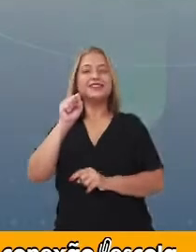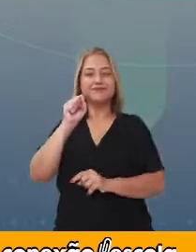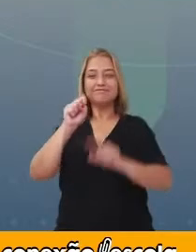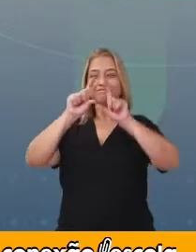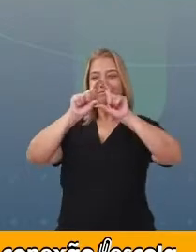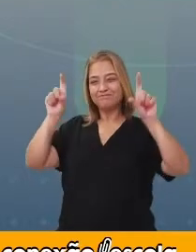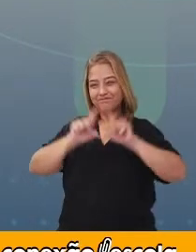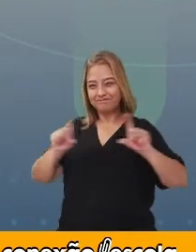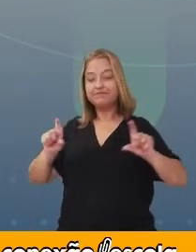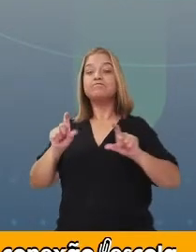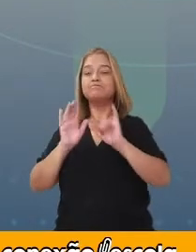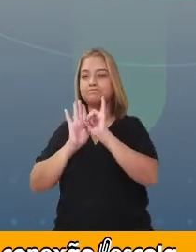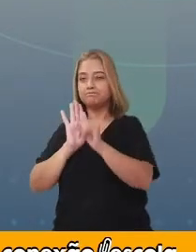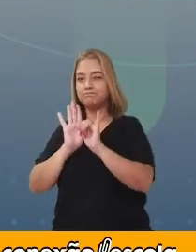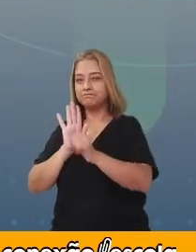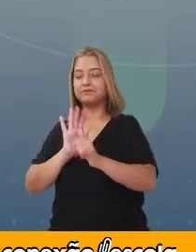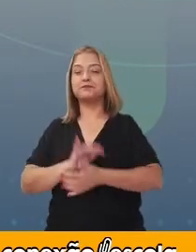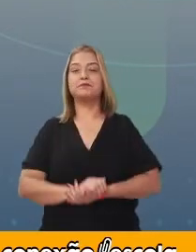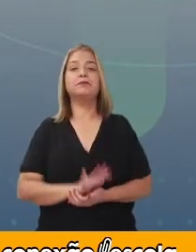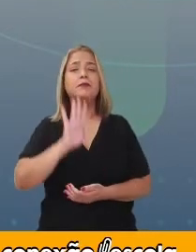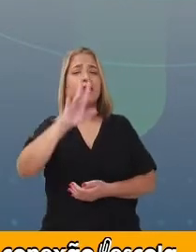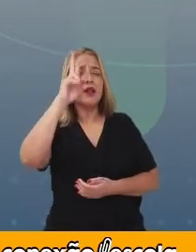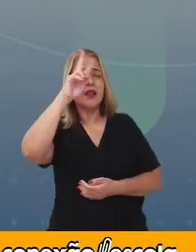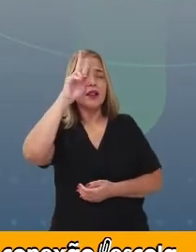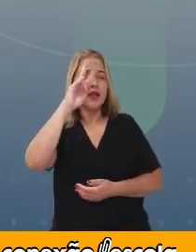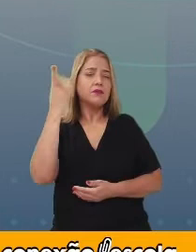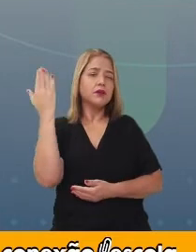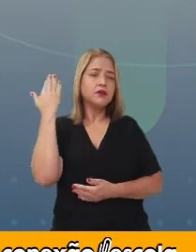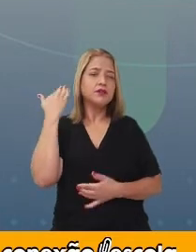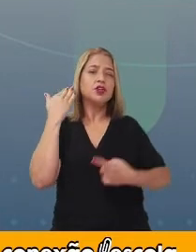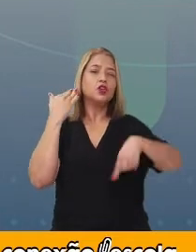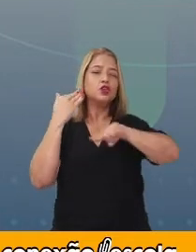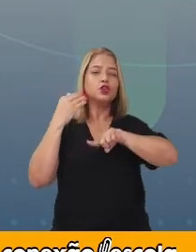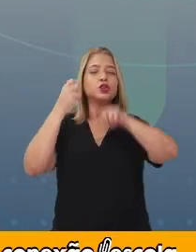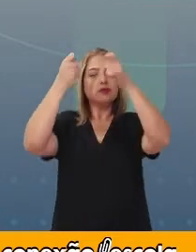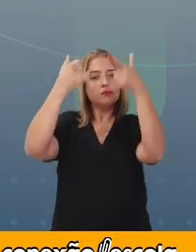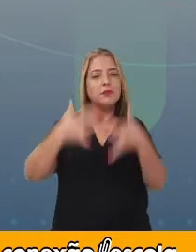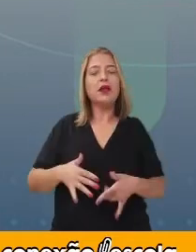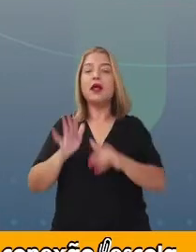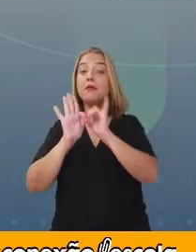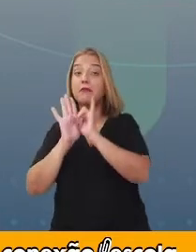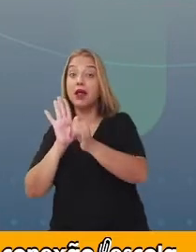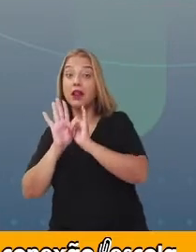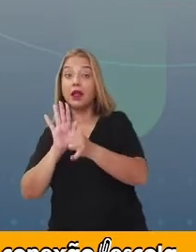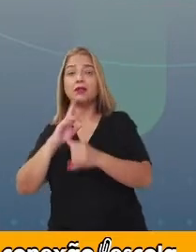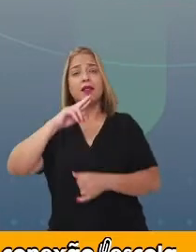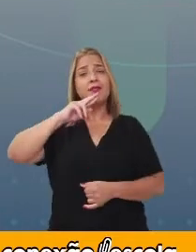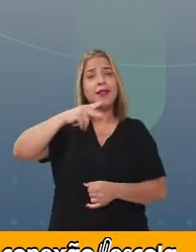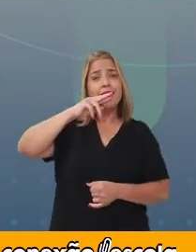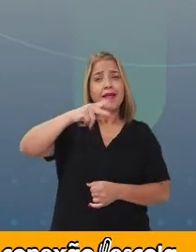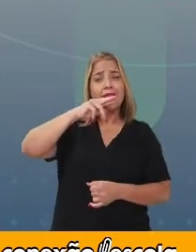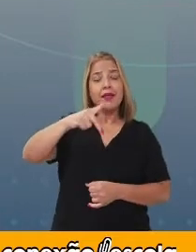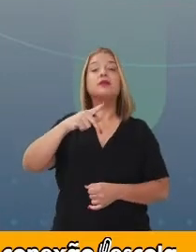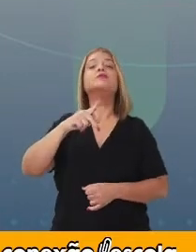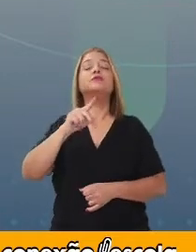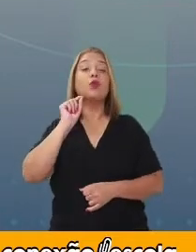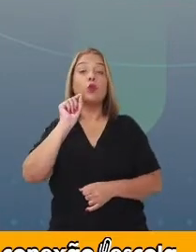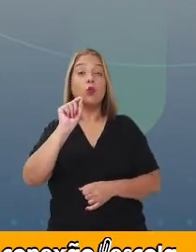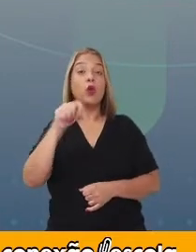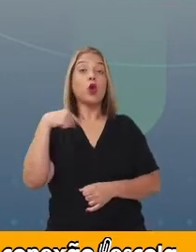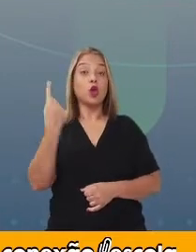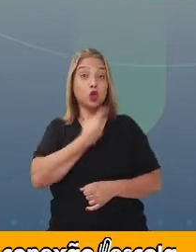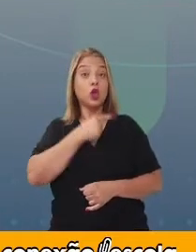Lembra que a gente falou de algumas parlendas, alguns trava-línguas que a gente trabalha